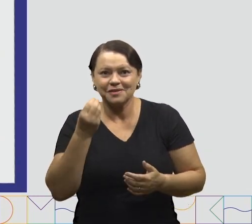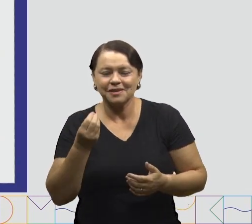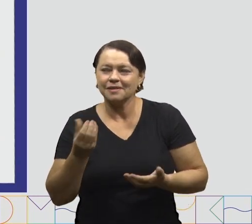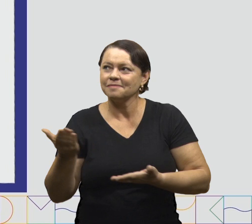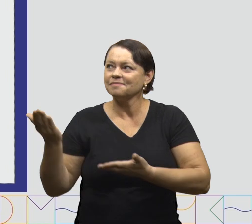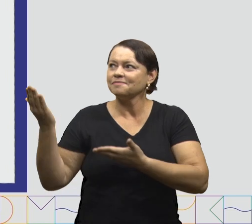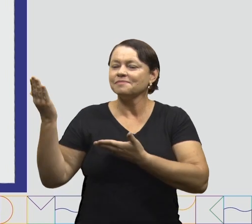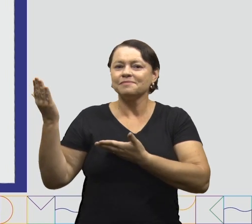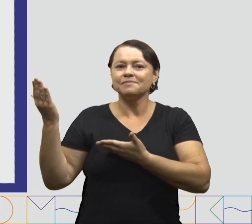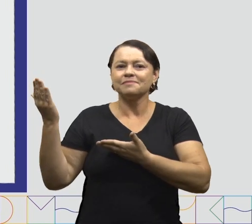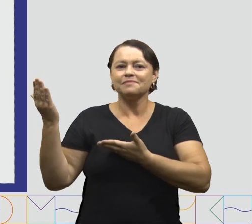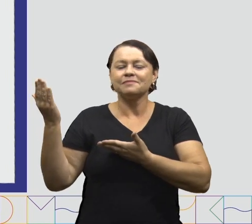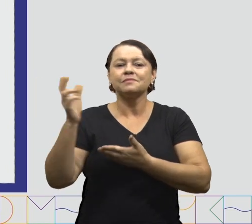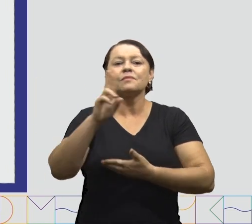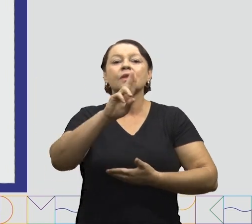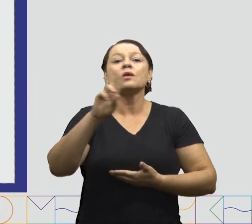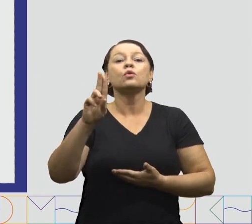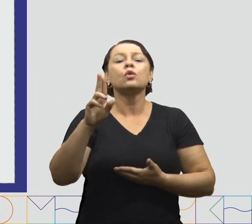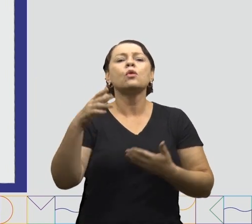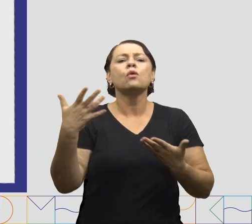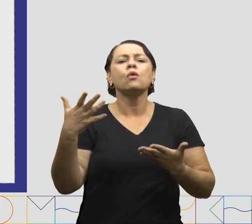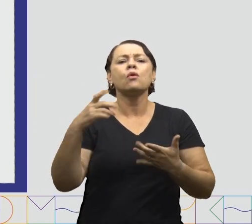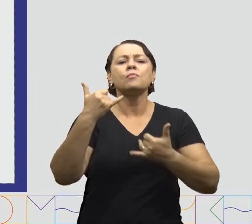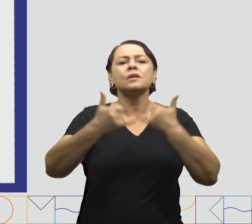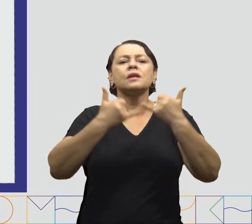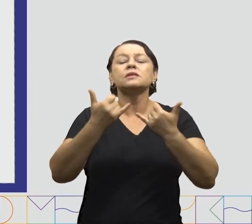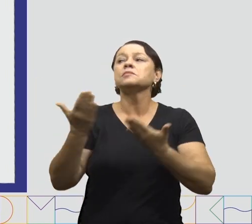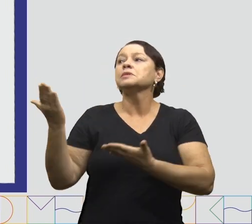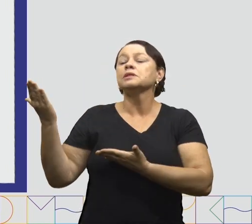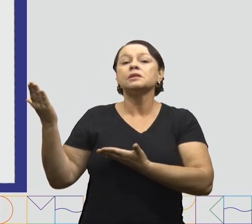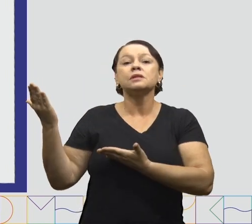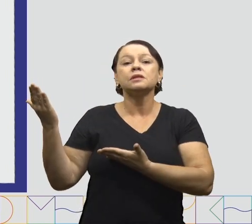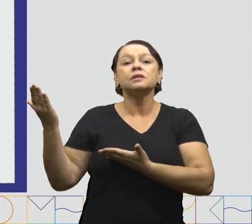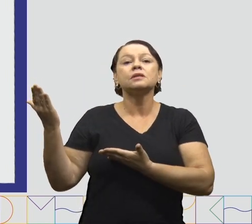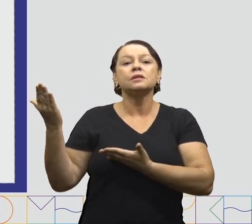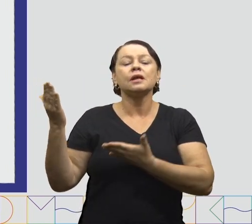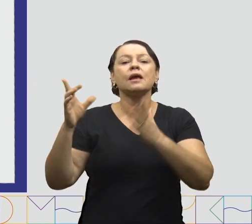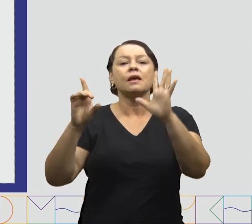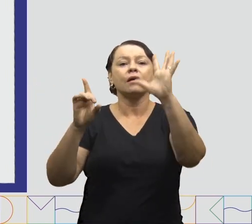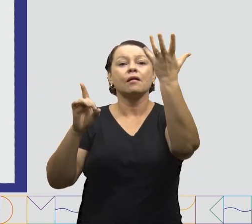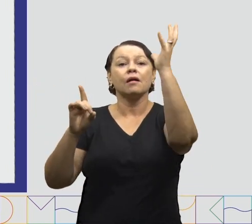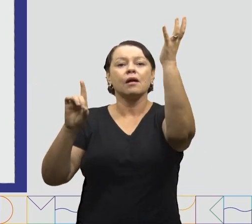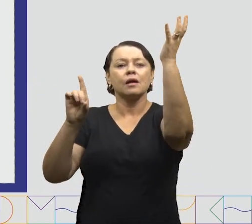ver. Primeiro, nome do jogo ou brincadeira. Qual é mesmo o nome?